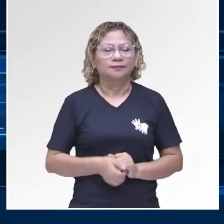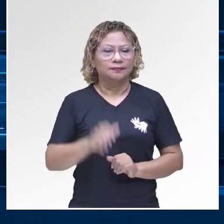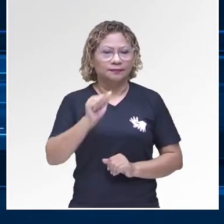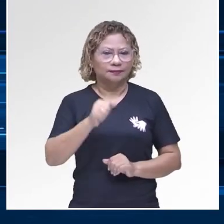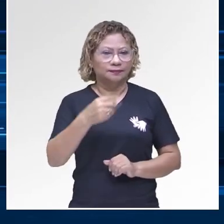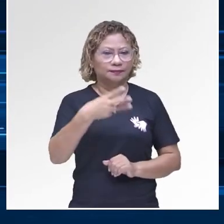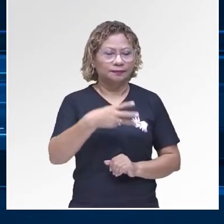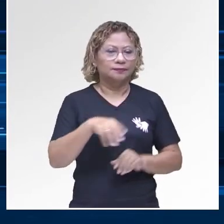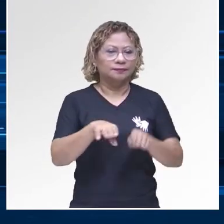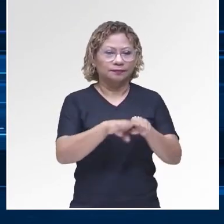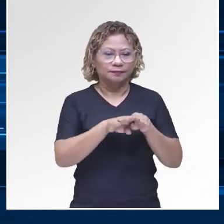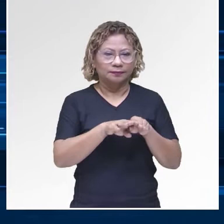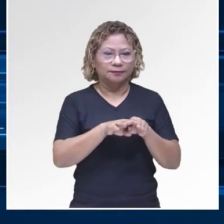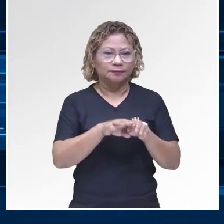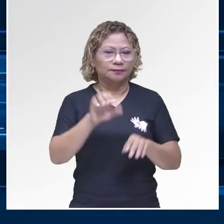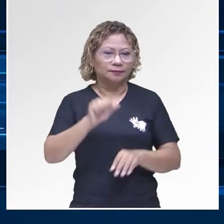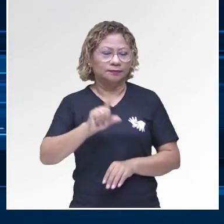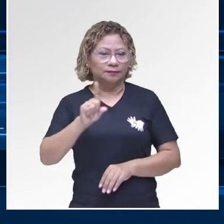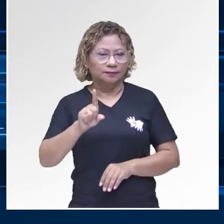a 1 mais 2R.